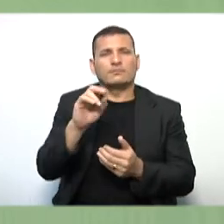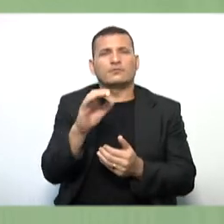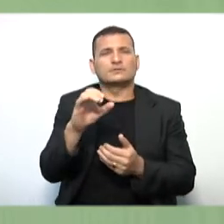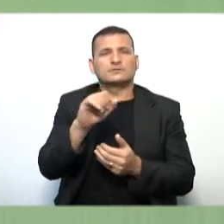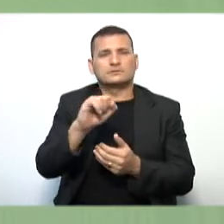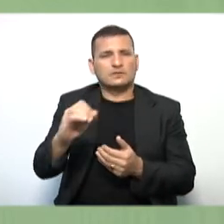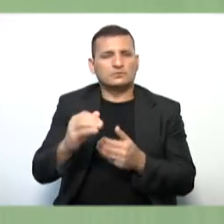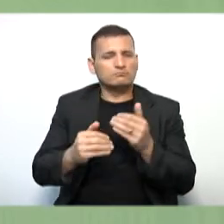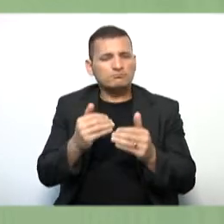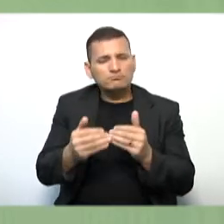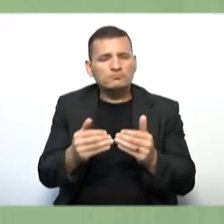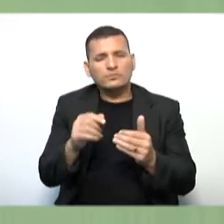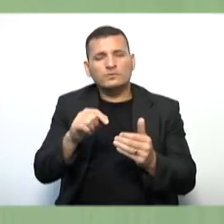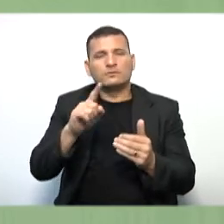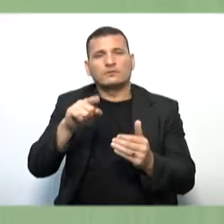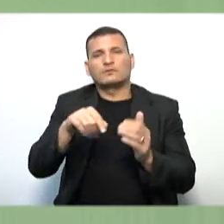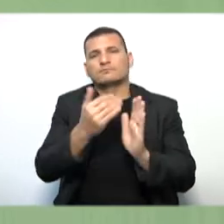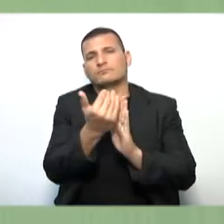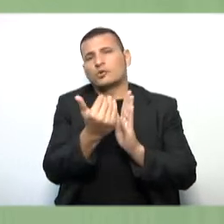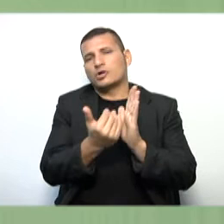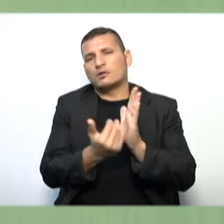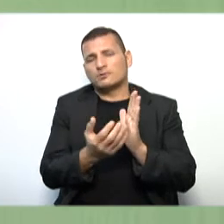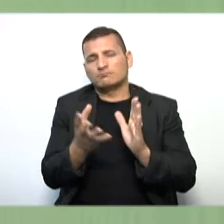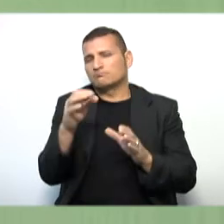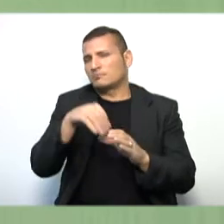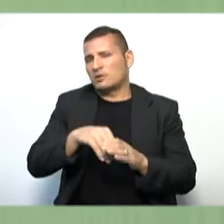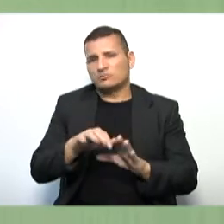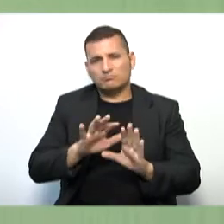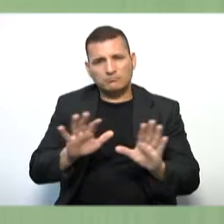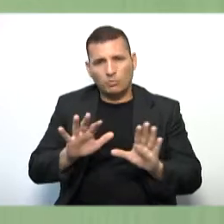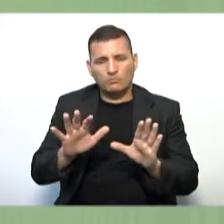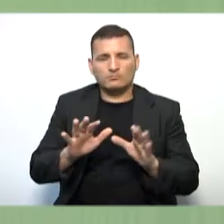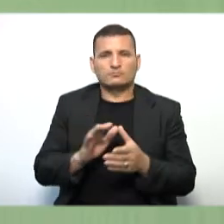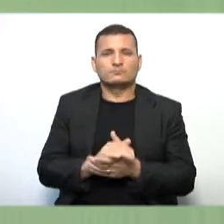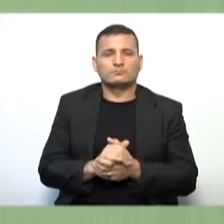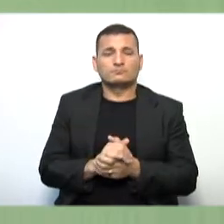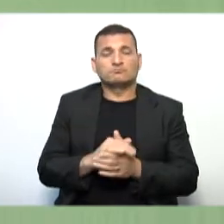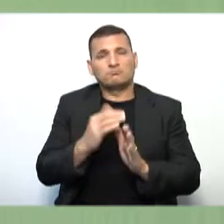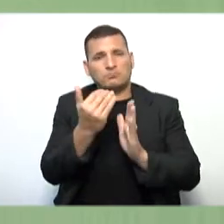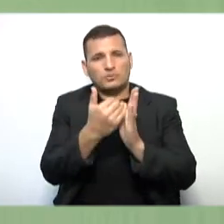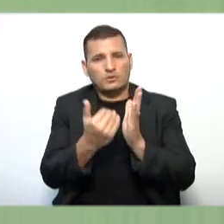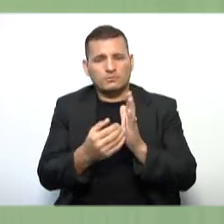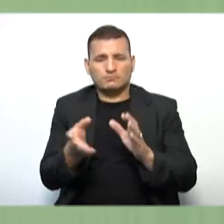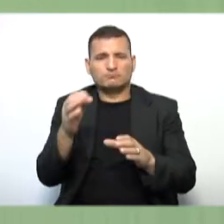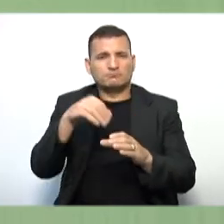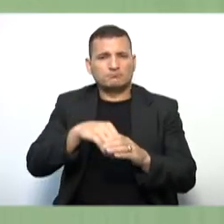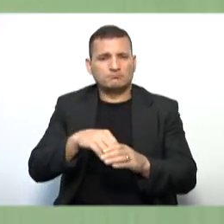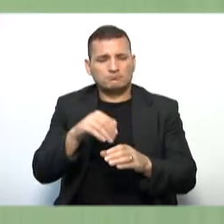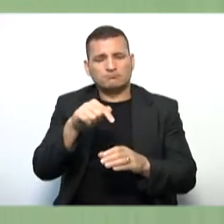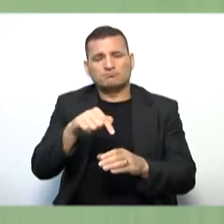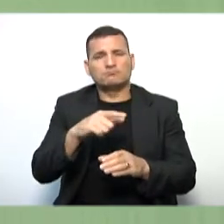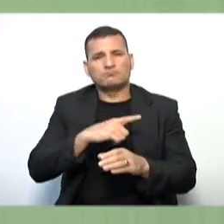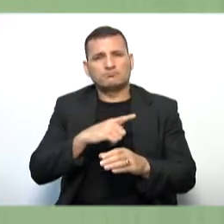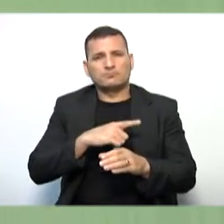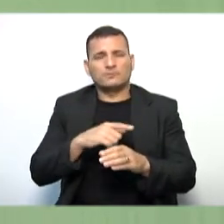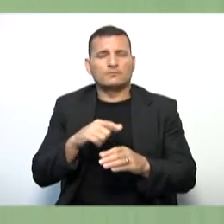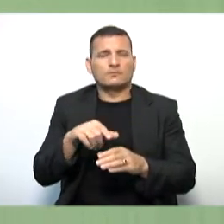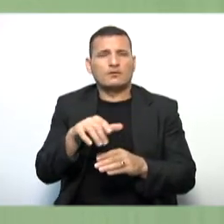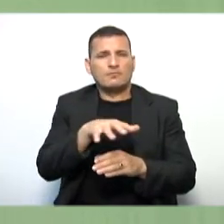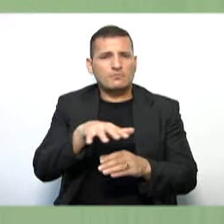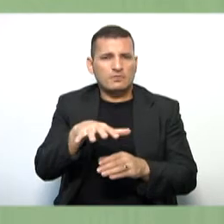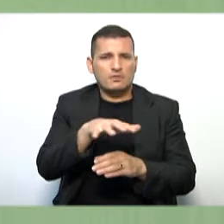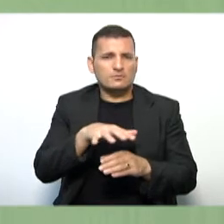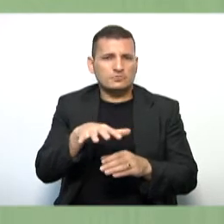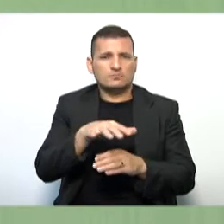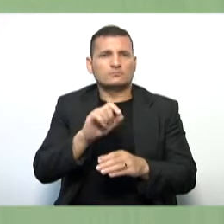que um programa em execução. Um programa que está sendo executado dentro de um ambiente